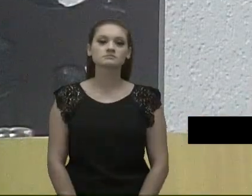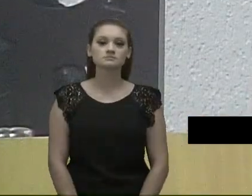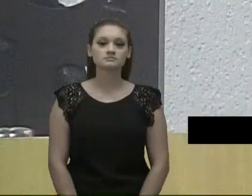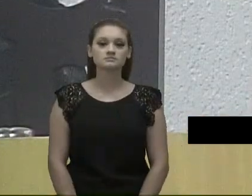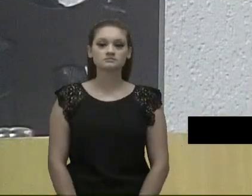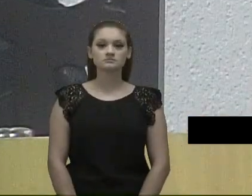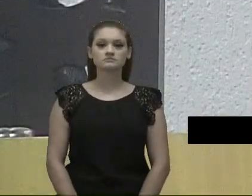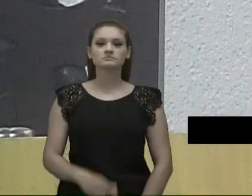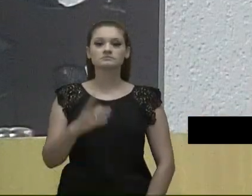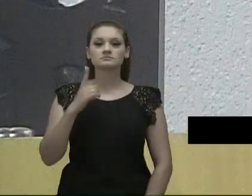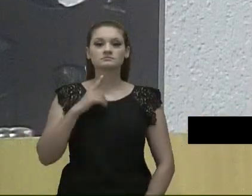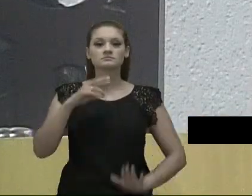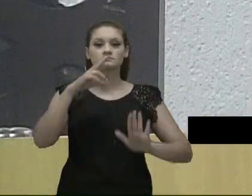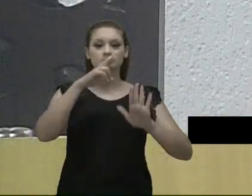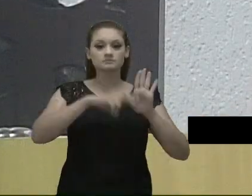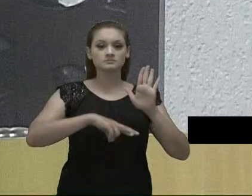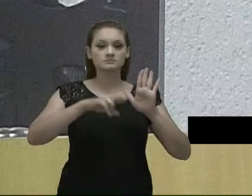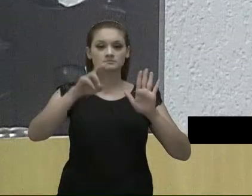recebe algum relatório